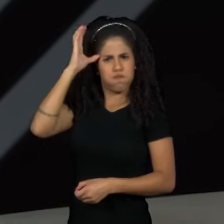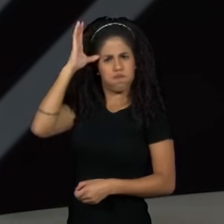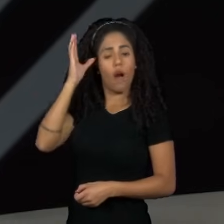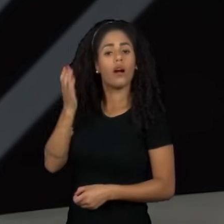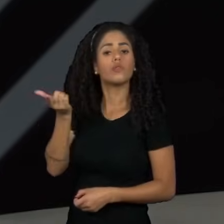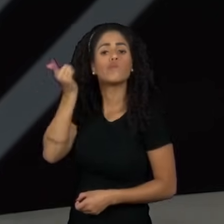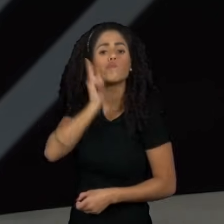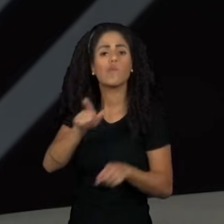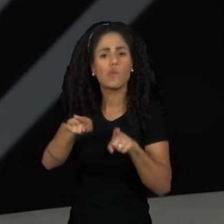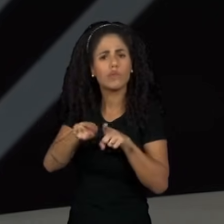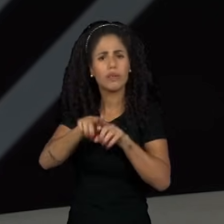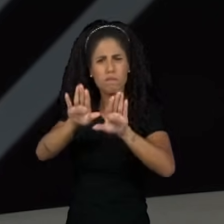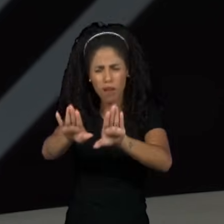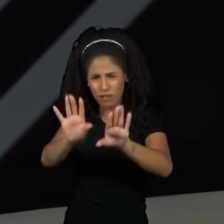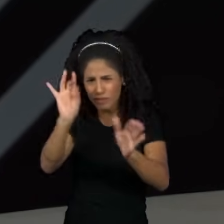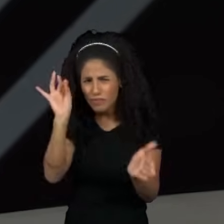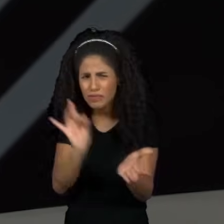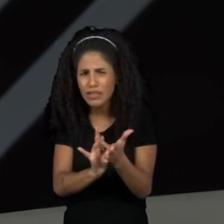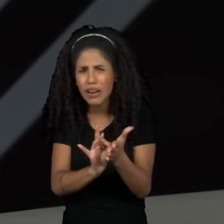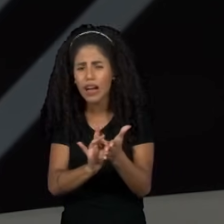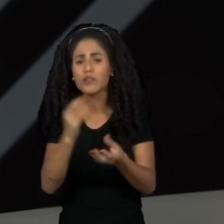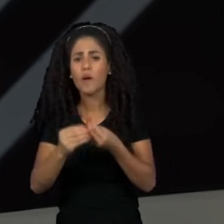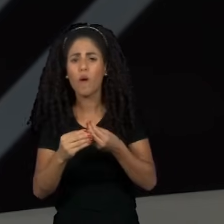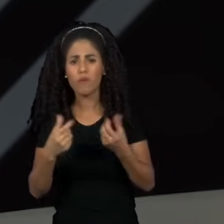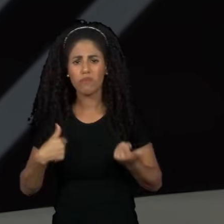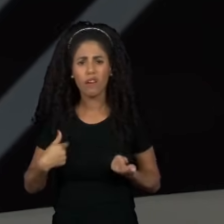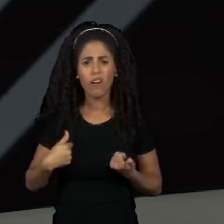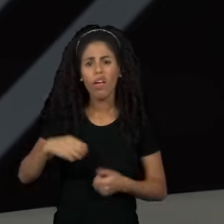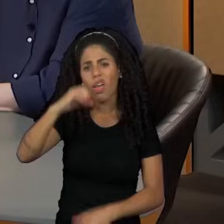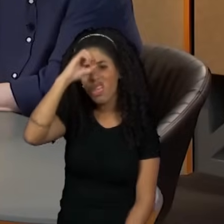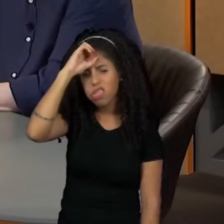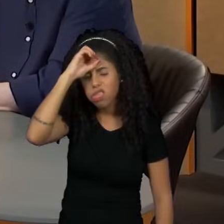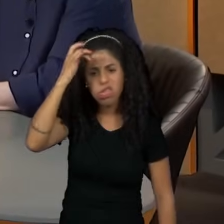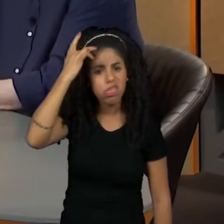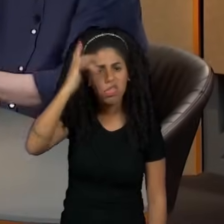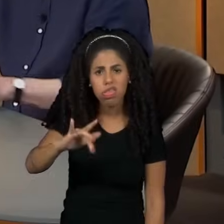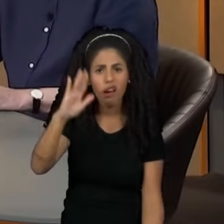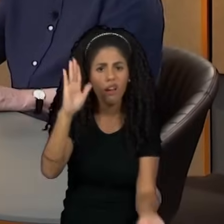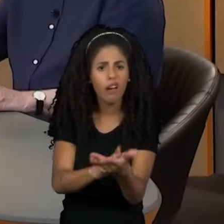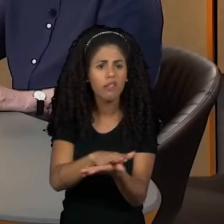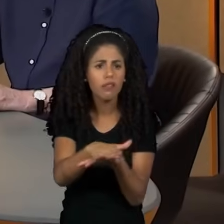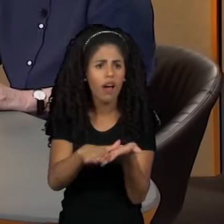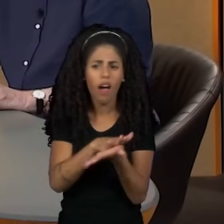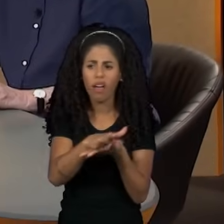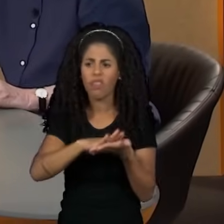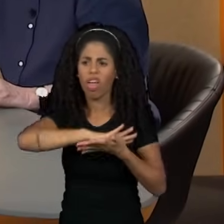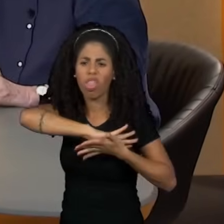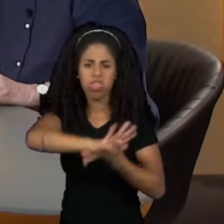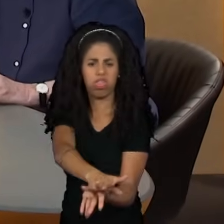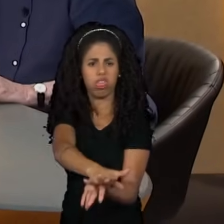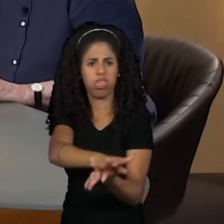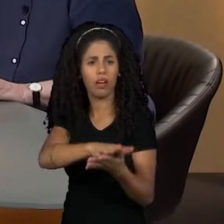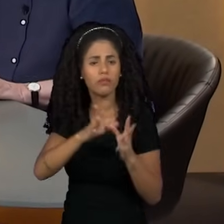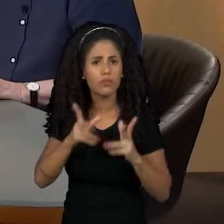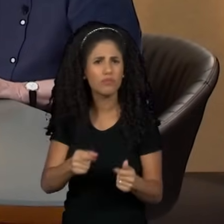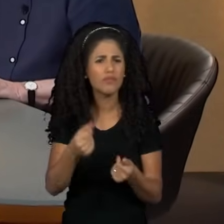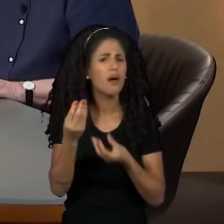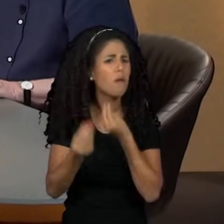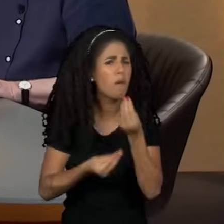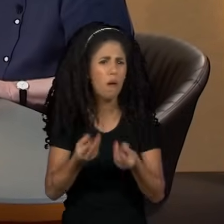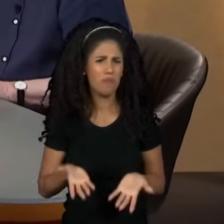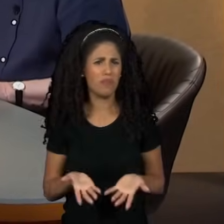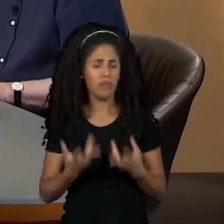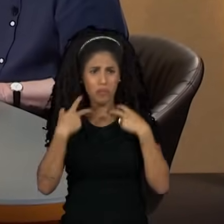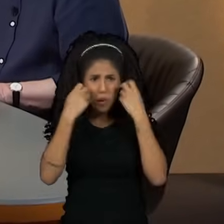mas de fato se comportando como Homo ignorans, destructor. Como que ele não tem